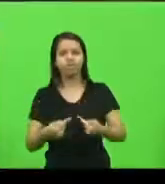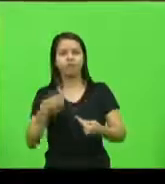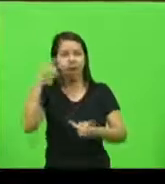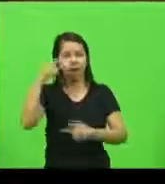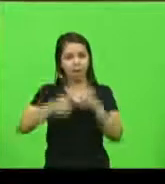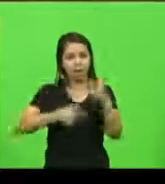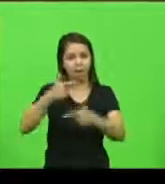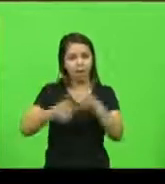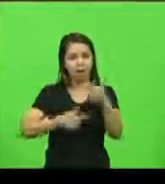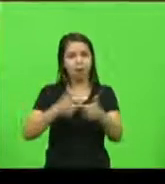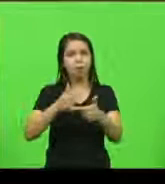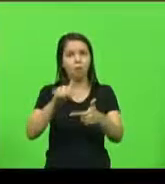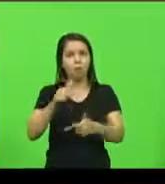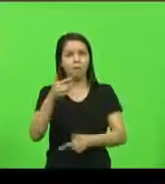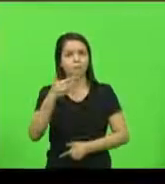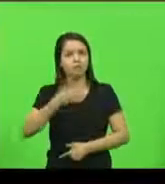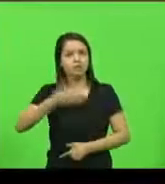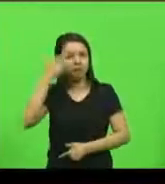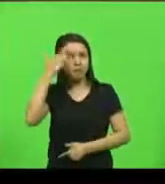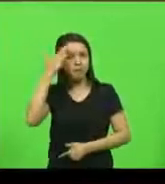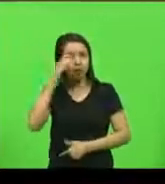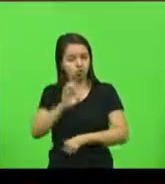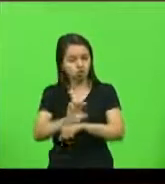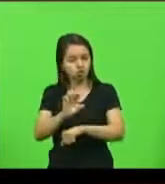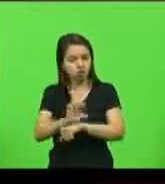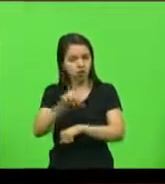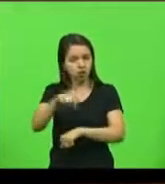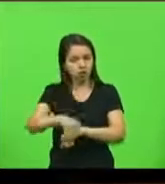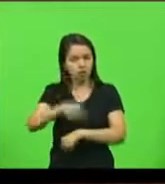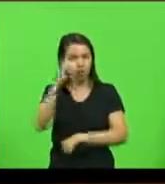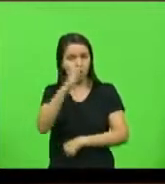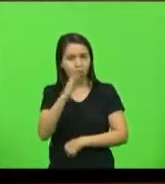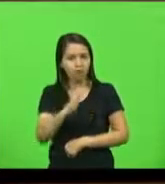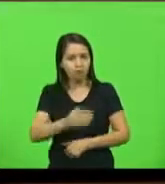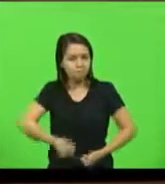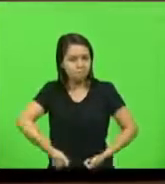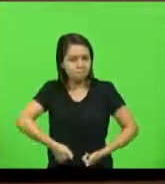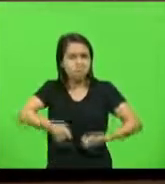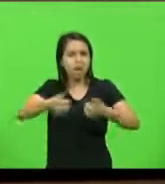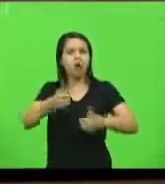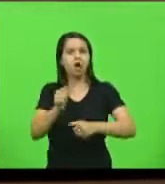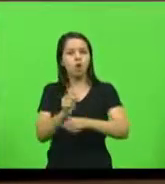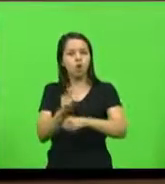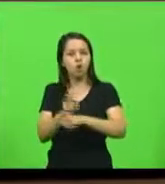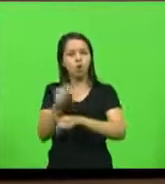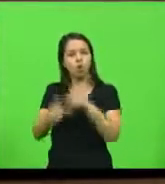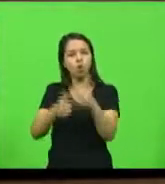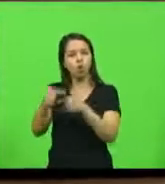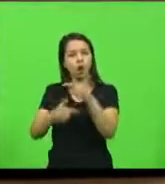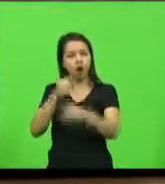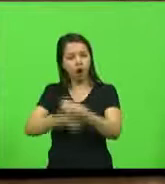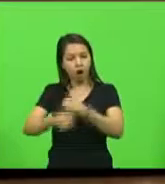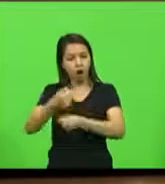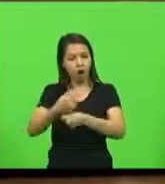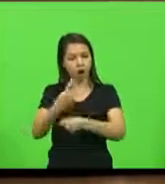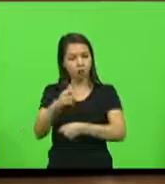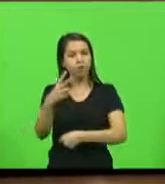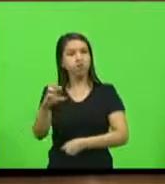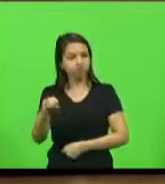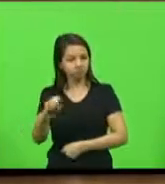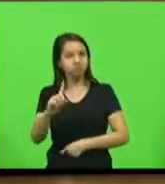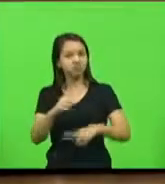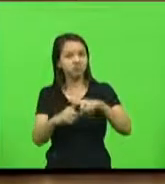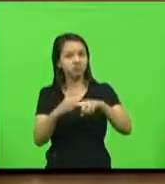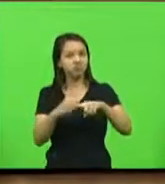que fomos o Estado brasileiro que mais gerou empregos em 2020, com um saldo positivo de mais